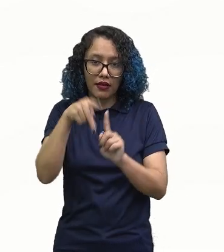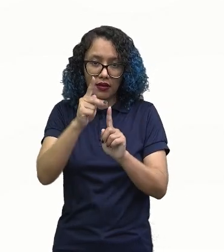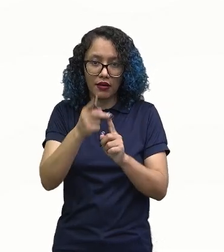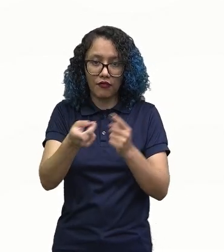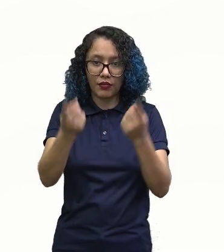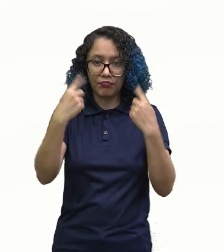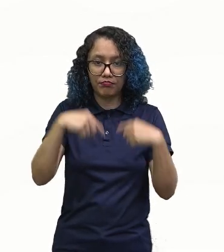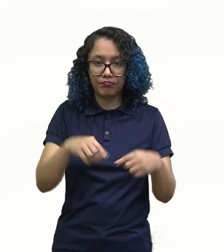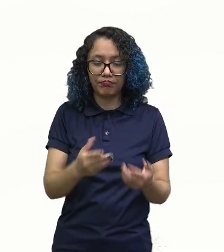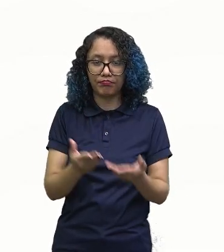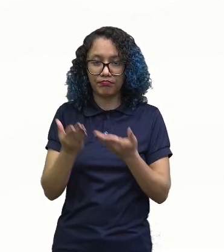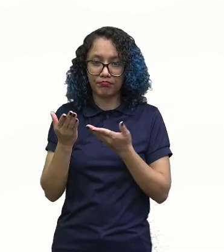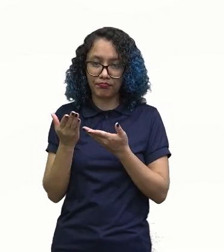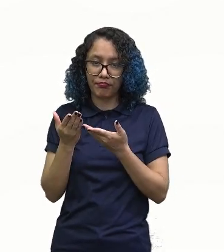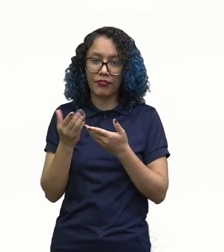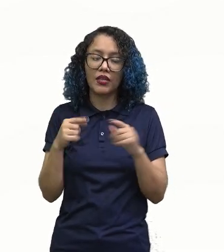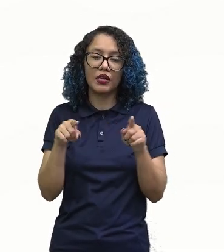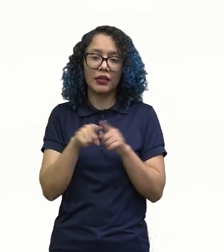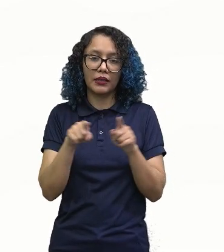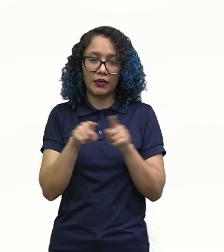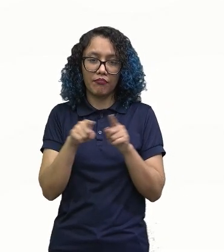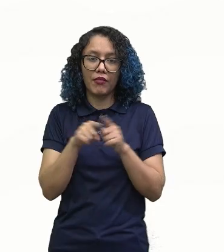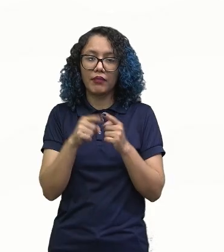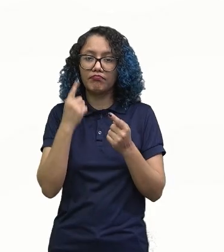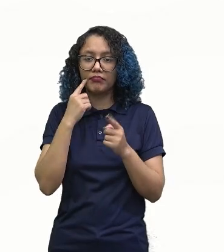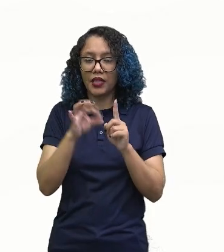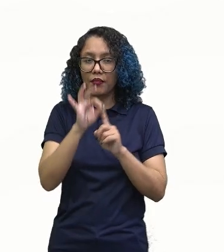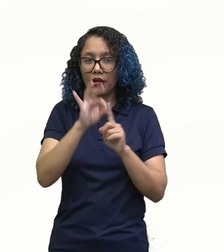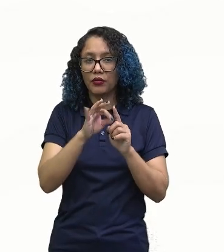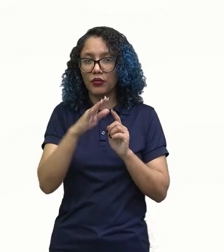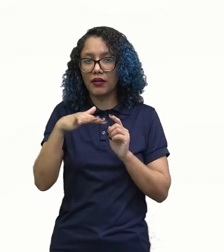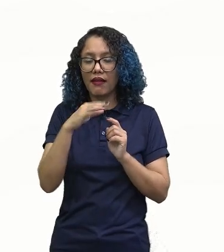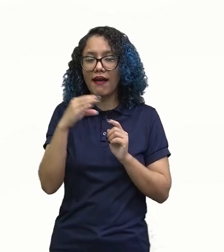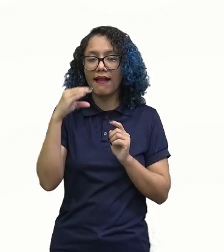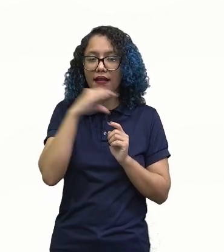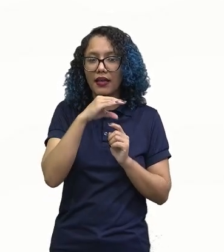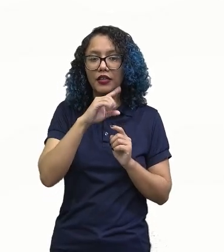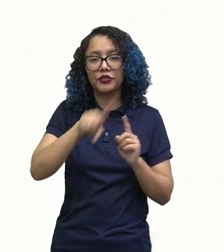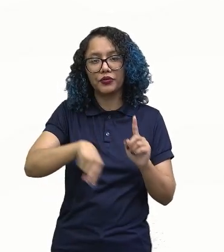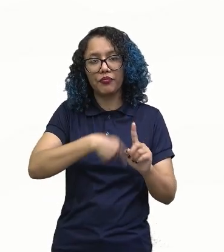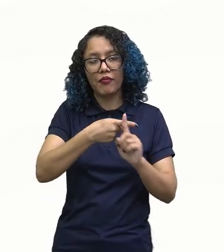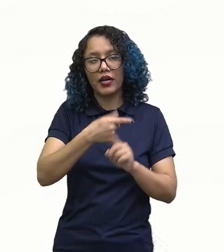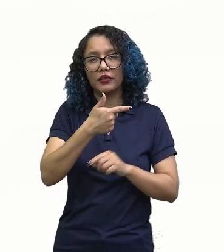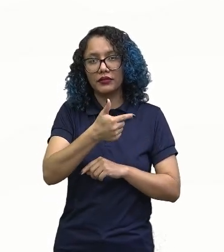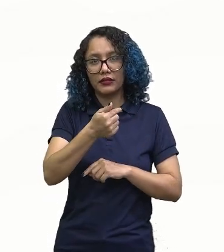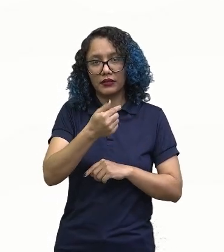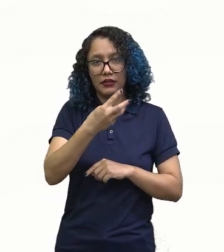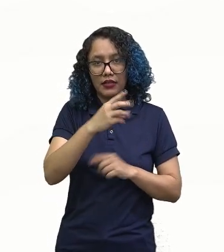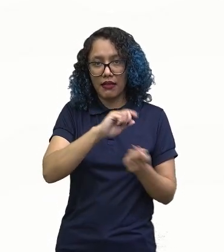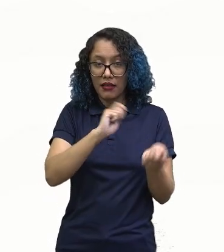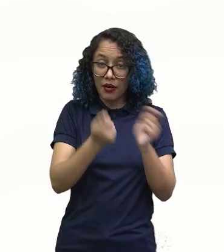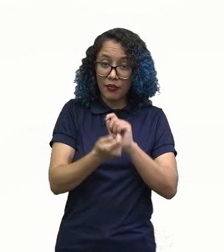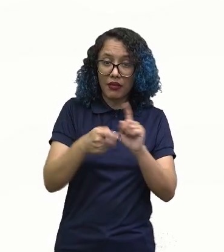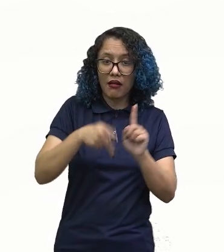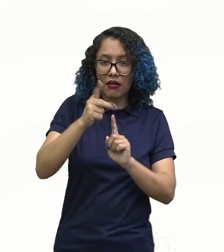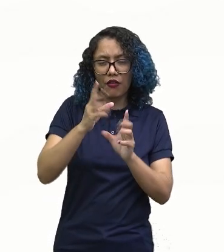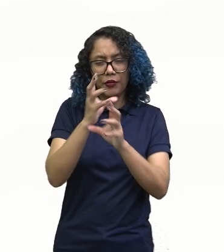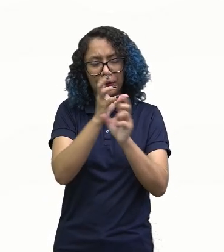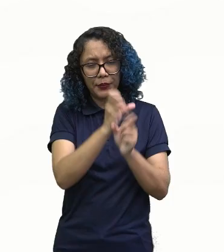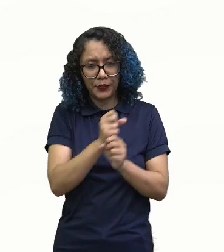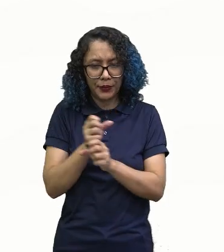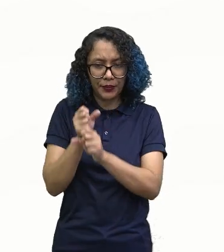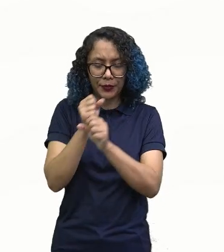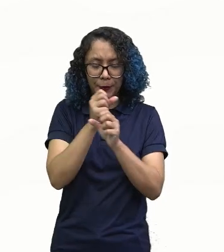embaixo, 560, a temperatura da fonte quente, mais 273 para transformar em Kelvin. Fazendo essas contas,